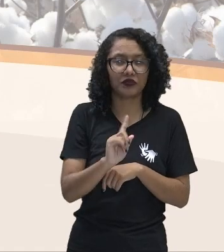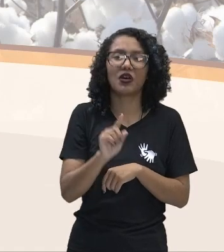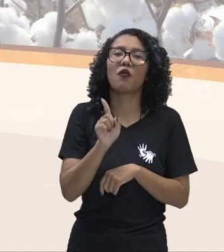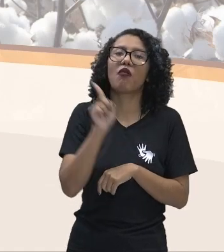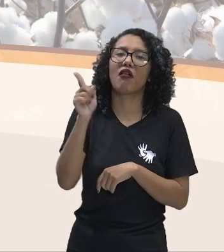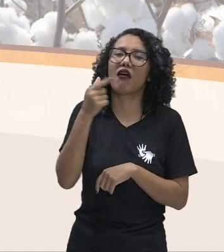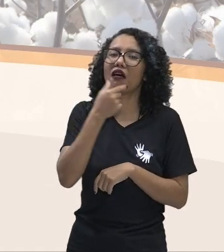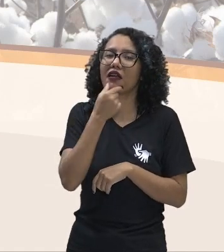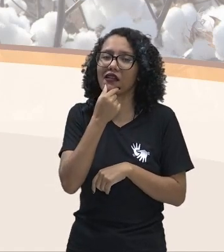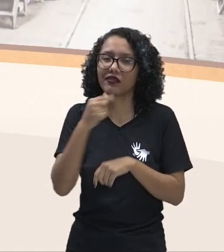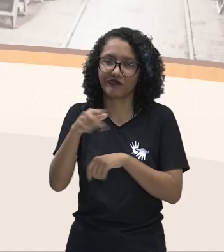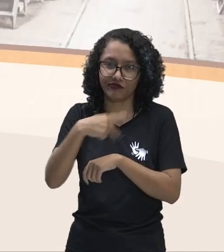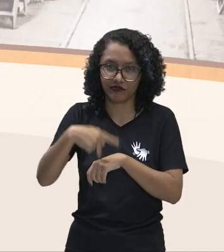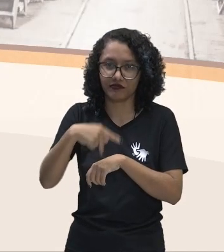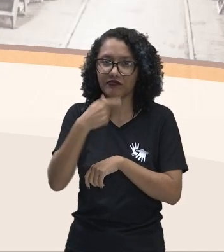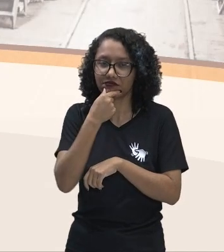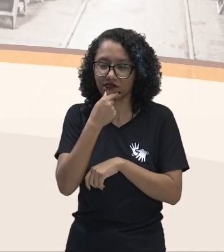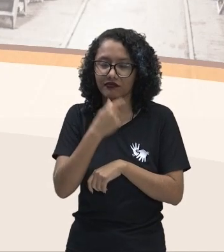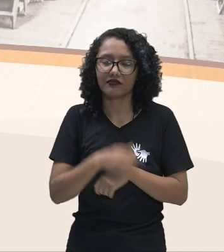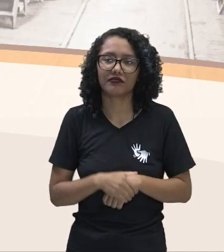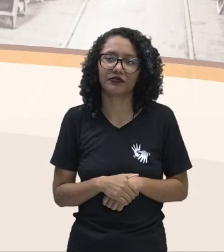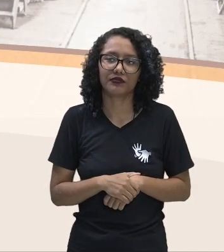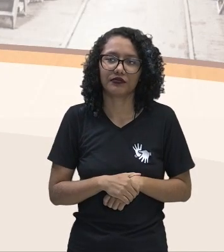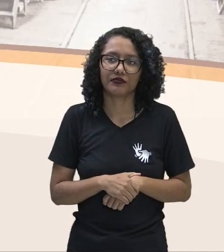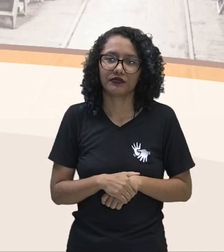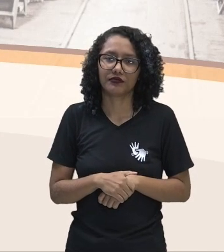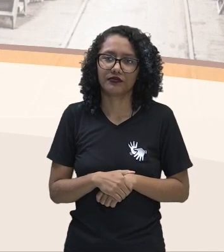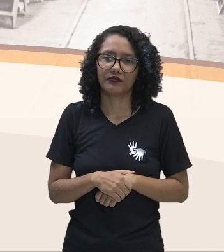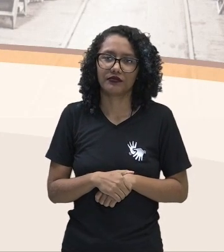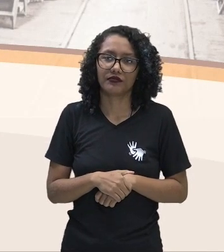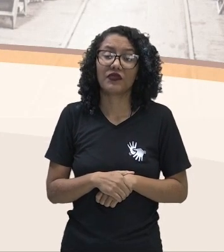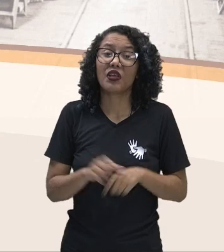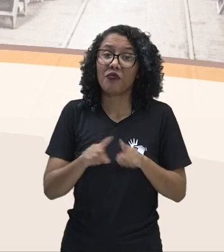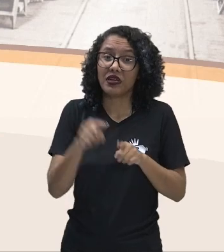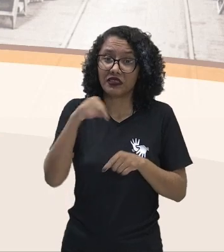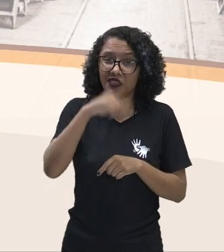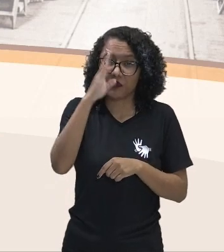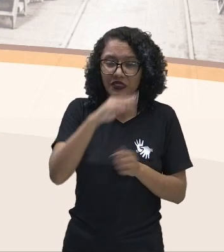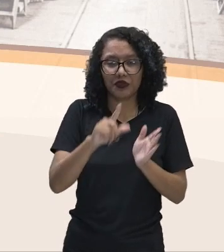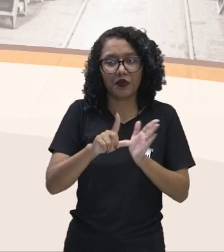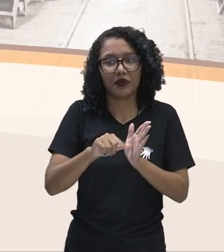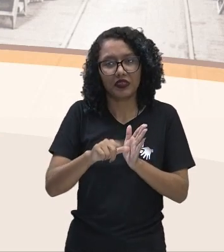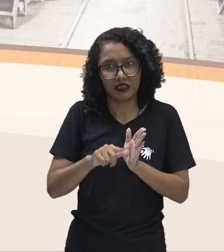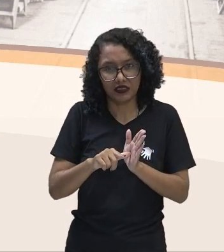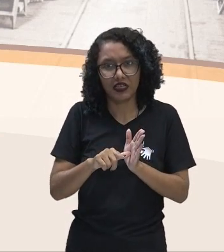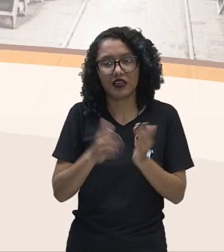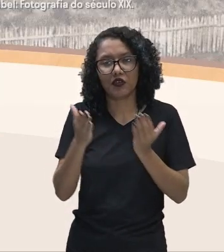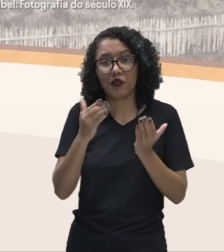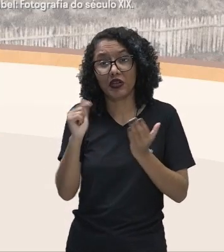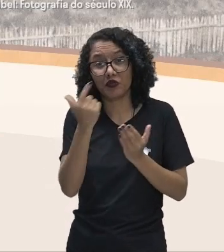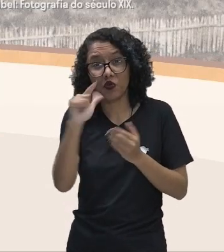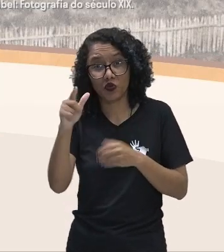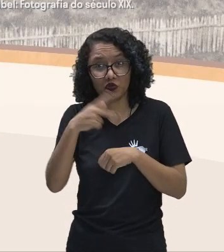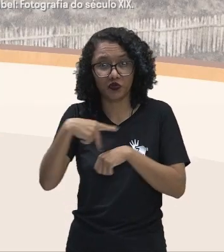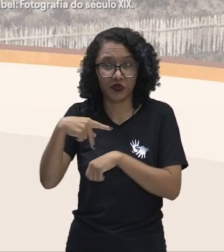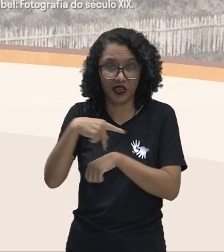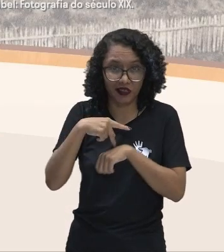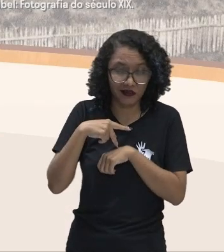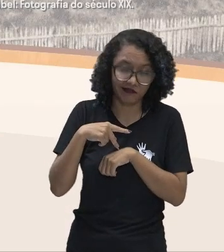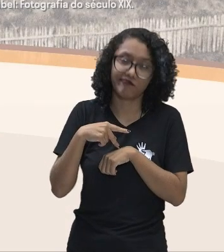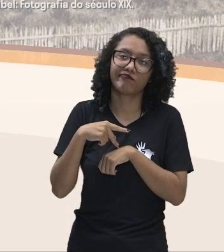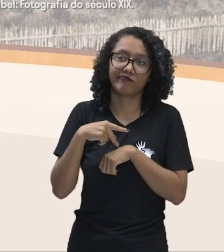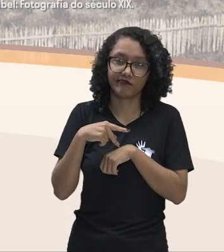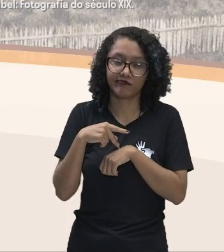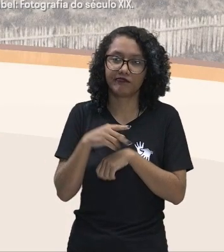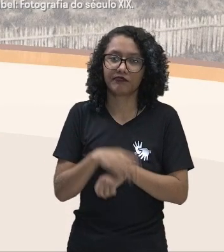Então, esse processo industrial no Brasil ele vai ser tardio em relação a outras partes do mundo, ok?